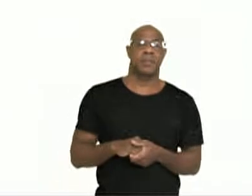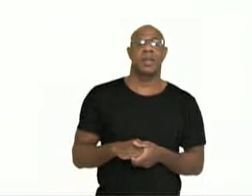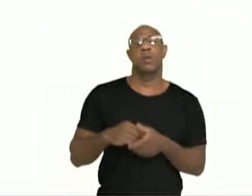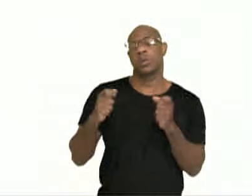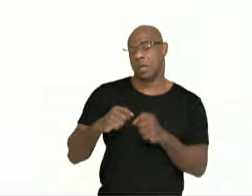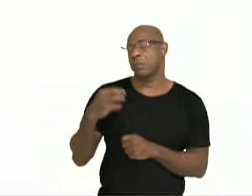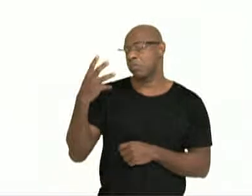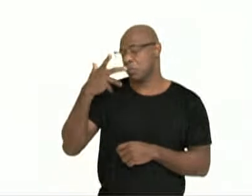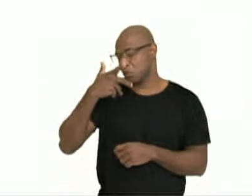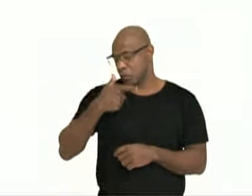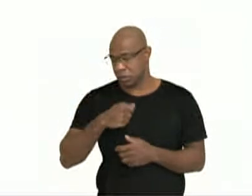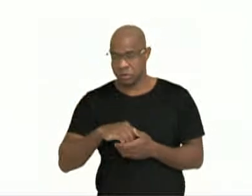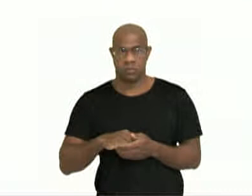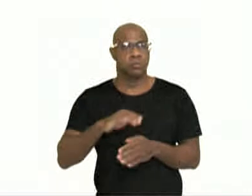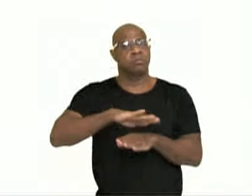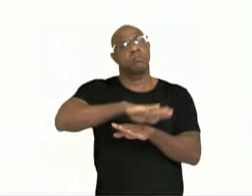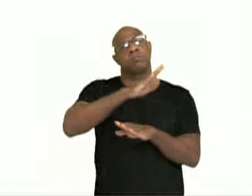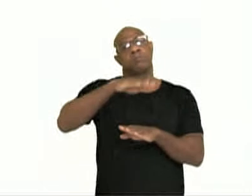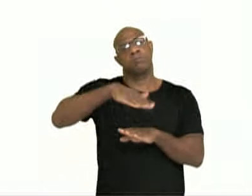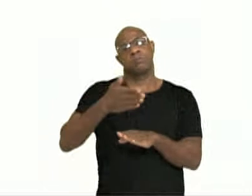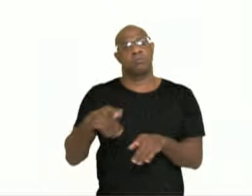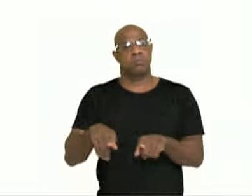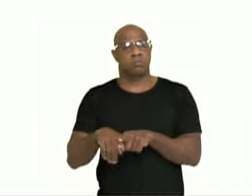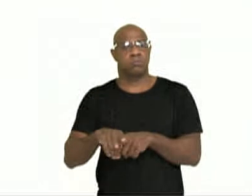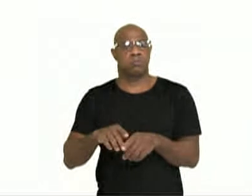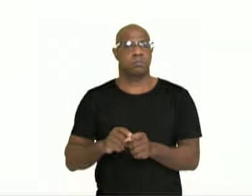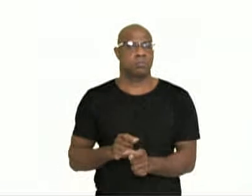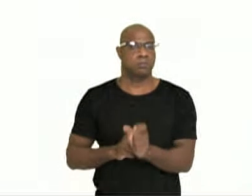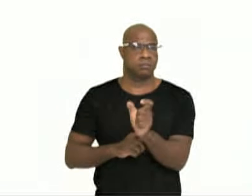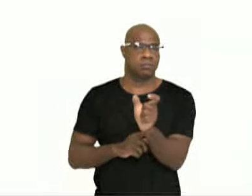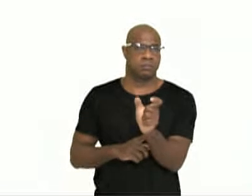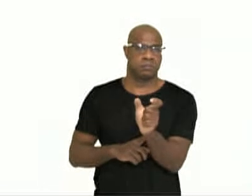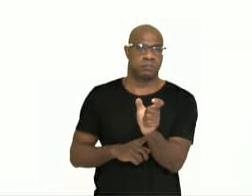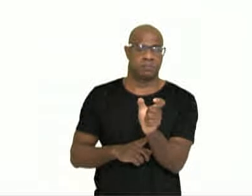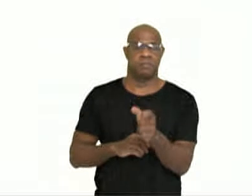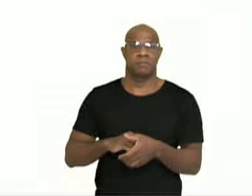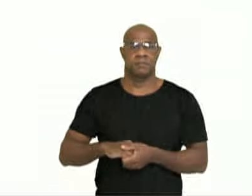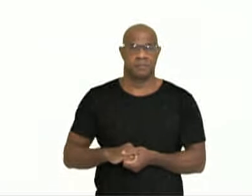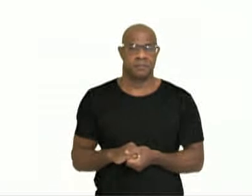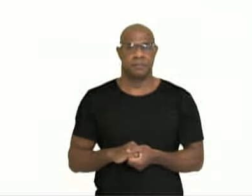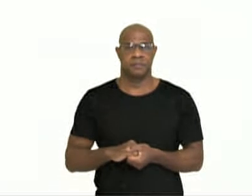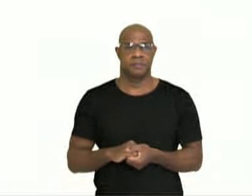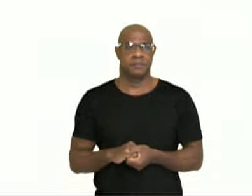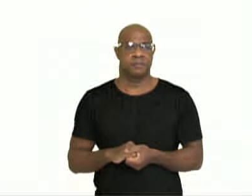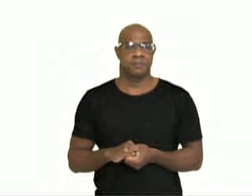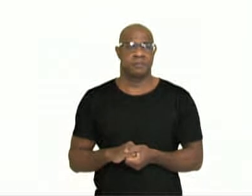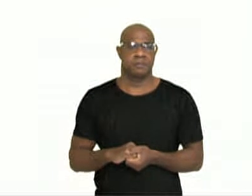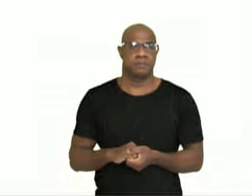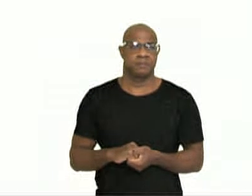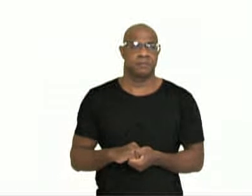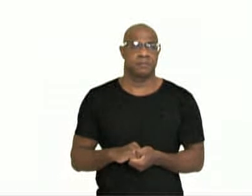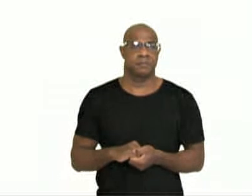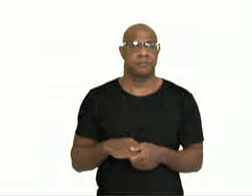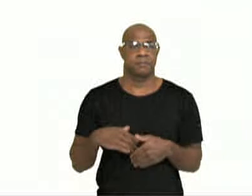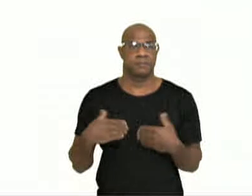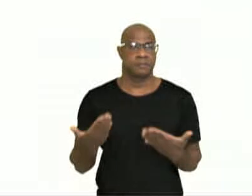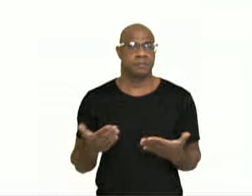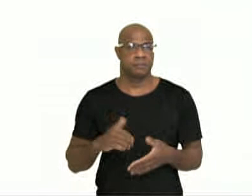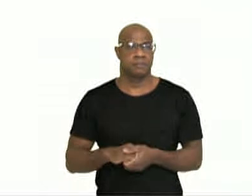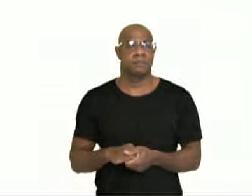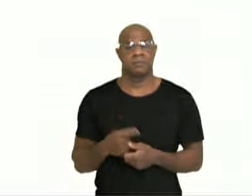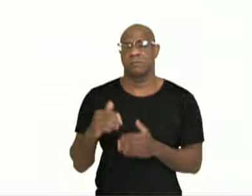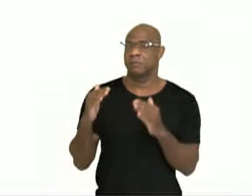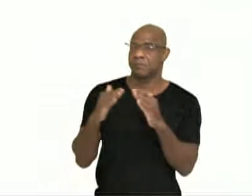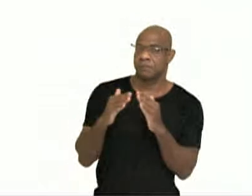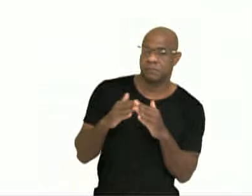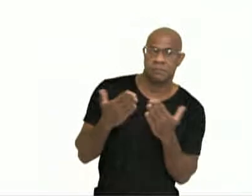bonito, montanhoso, conhecido como Apalá, que é o lugar onde ela mora. Mas esse lugar é muito pobre. Então, a sua